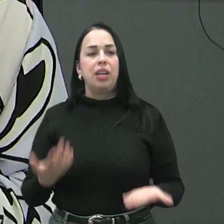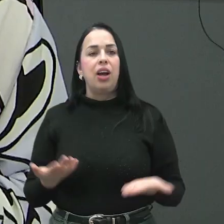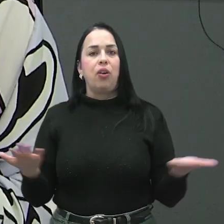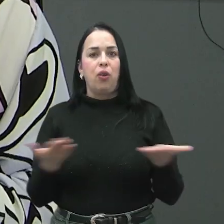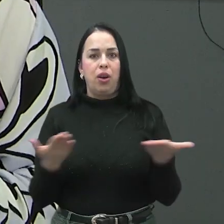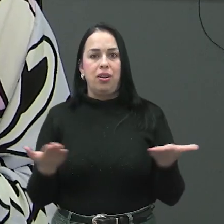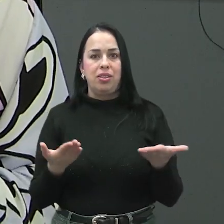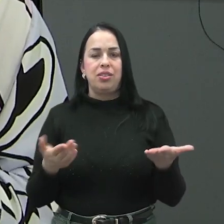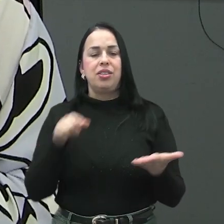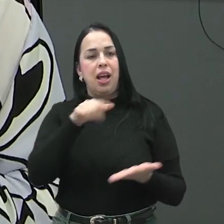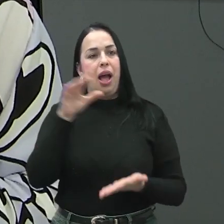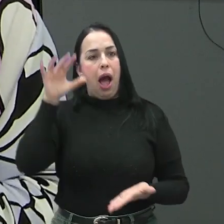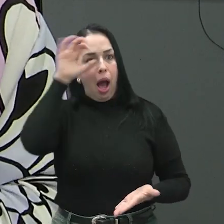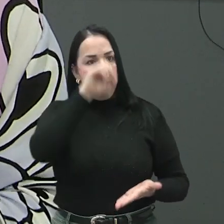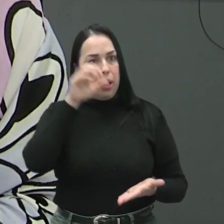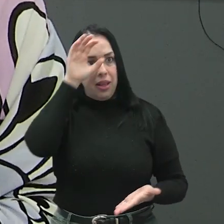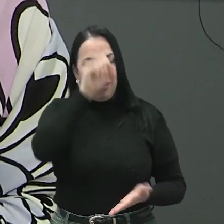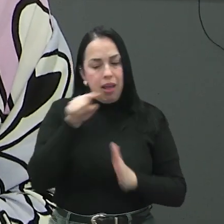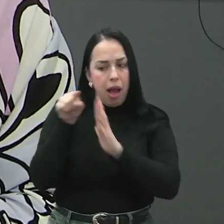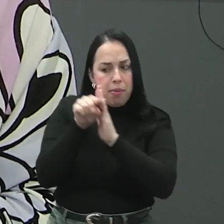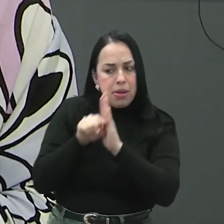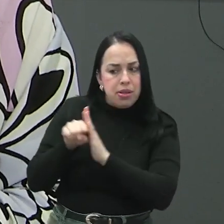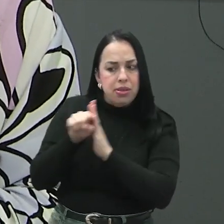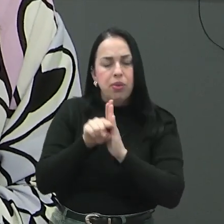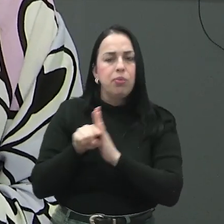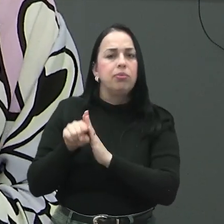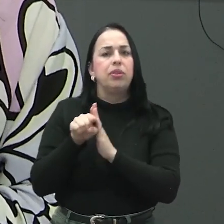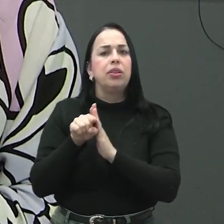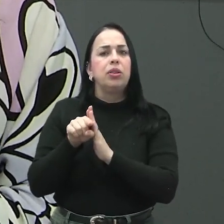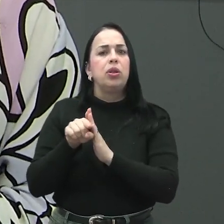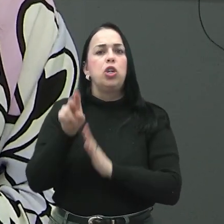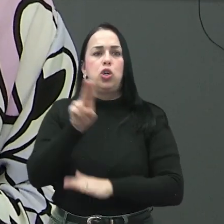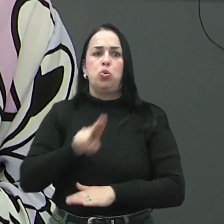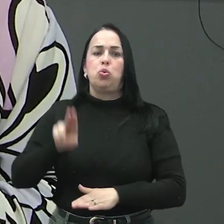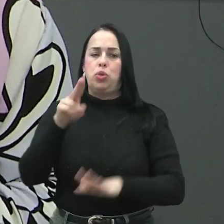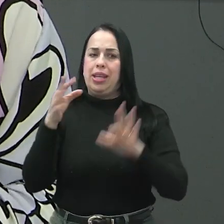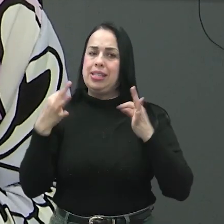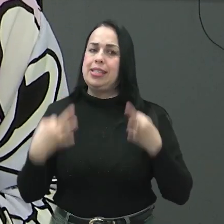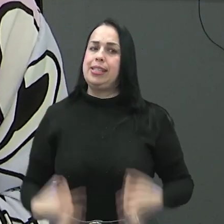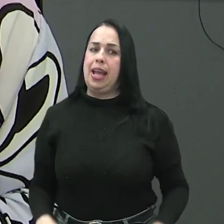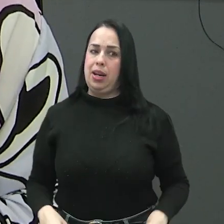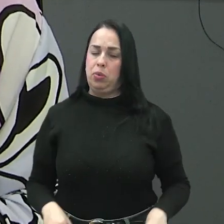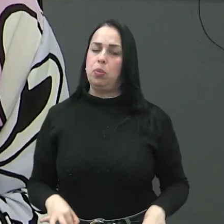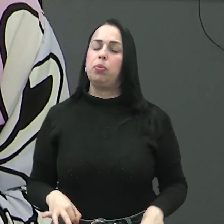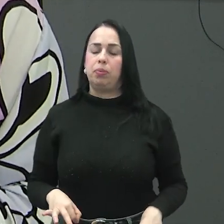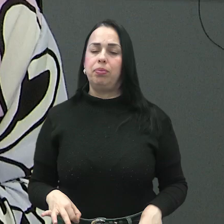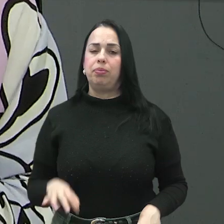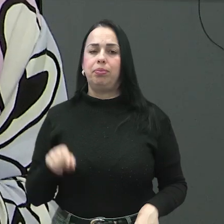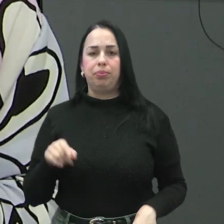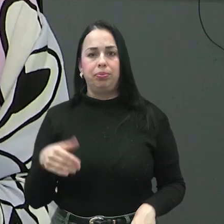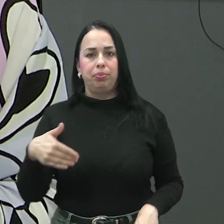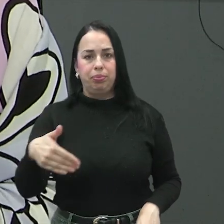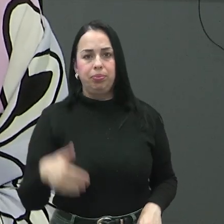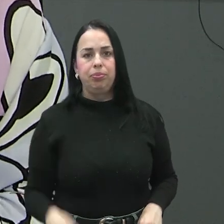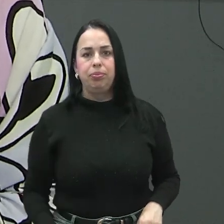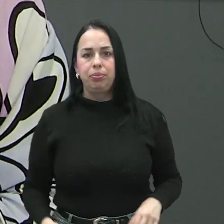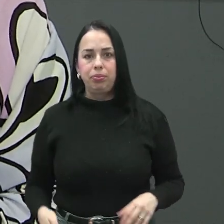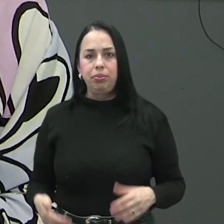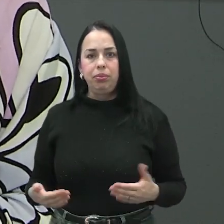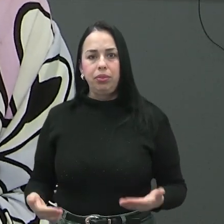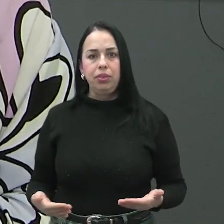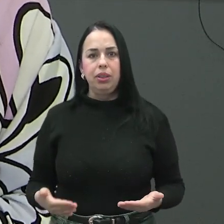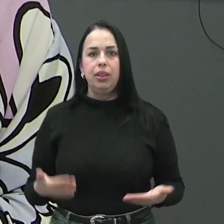mais a gente vai ouvir falar no letramento digital, que é a educação para o uso ético dessas ferramentas de